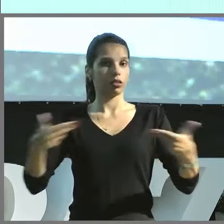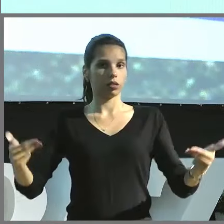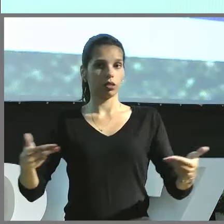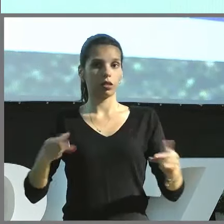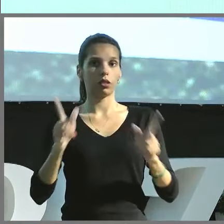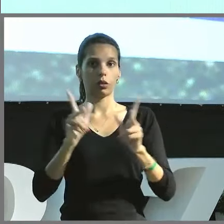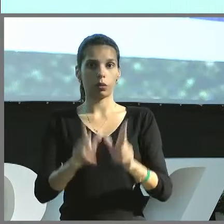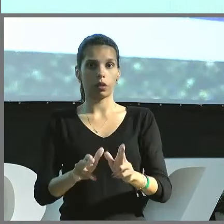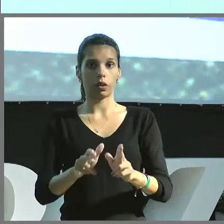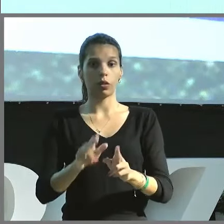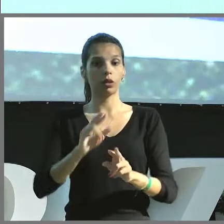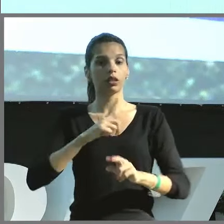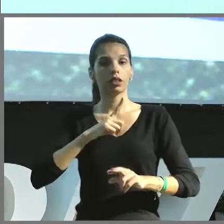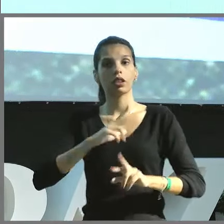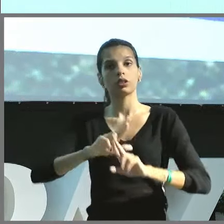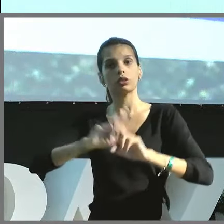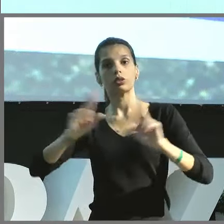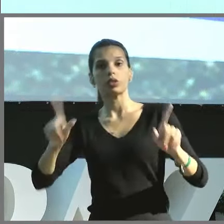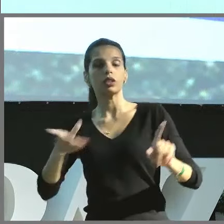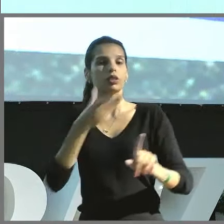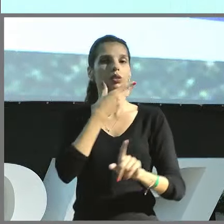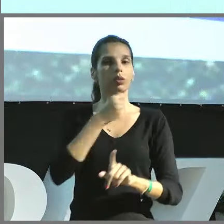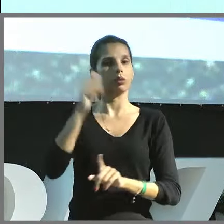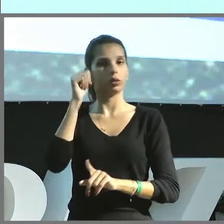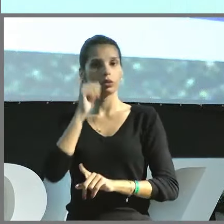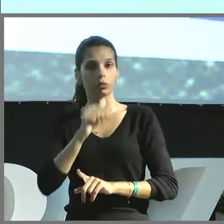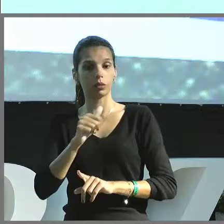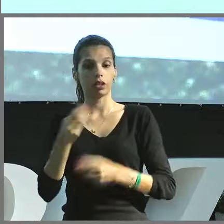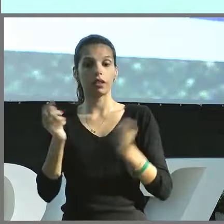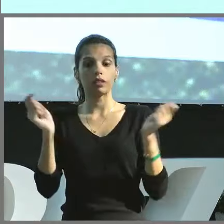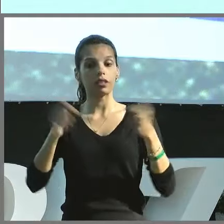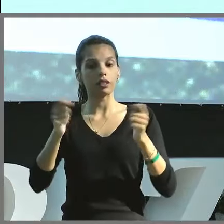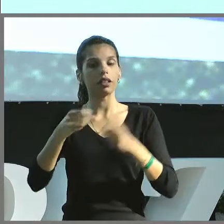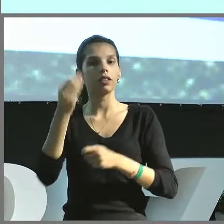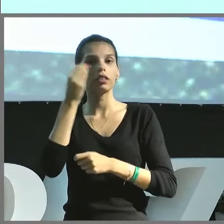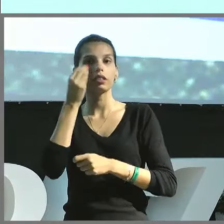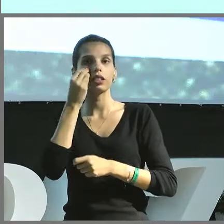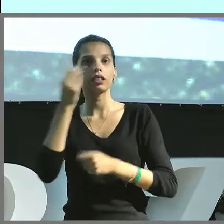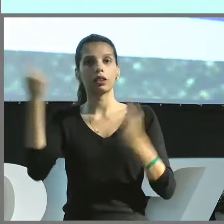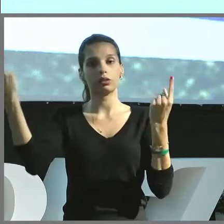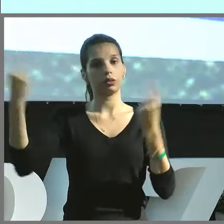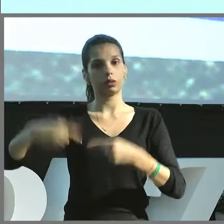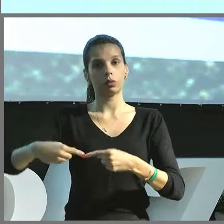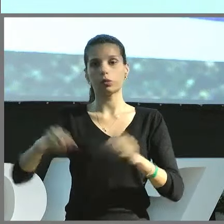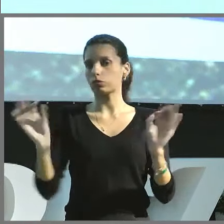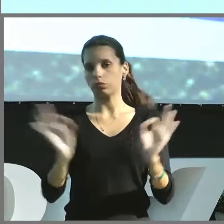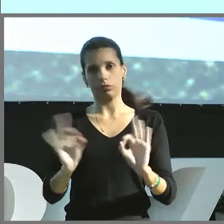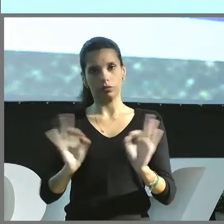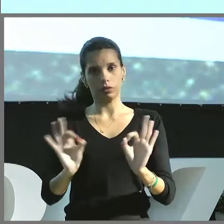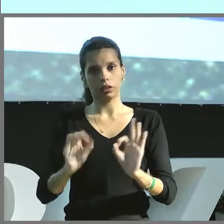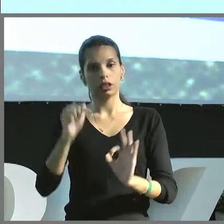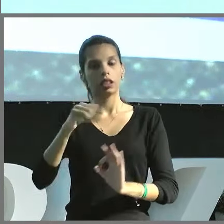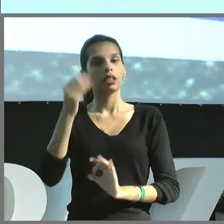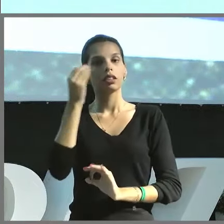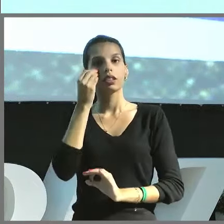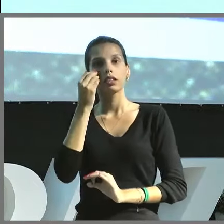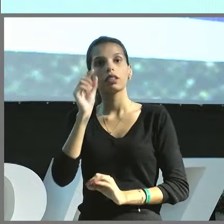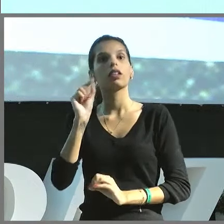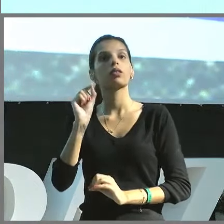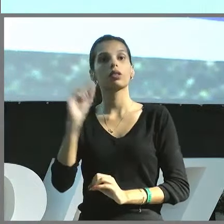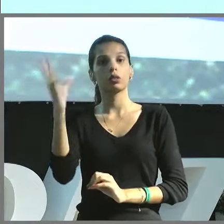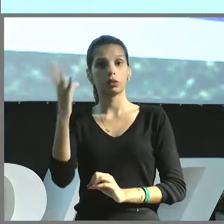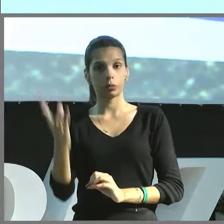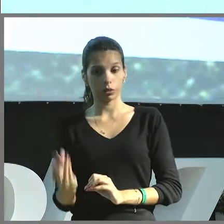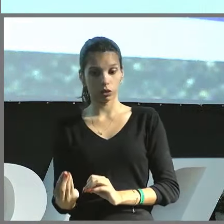do sexo oposto uma perspectiva de inimizade, de disputa, como se nós não fôssemos espíritos.